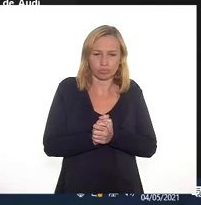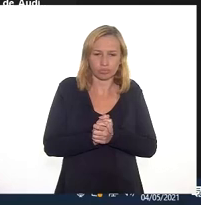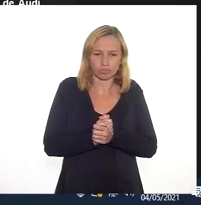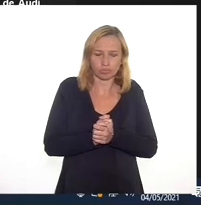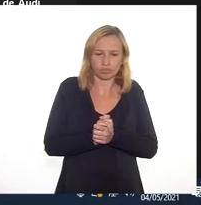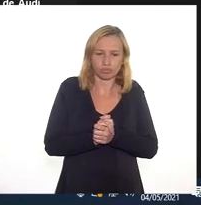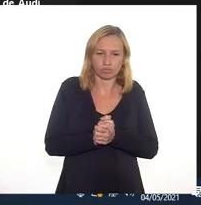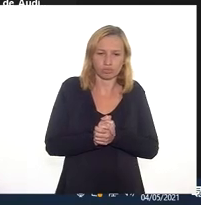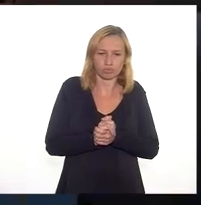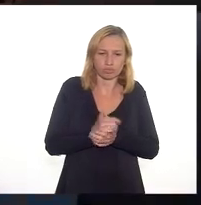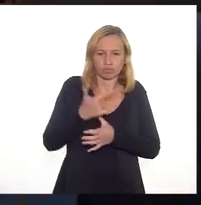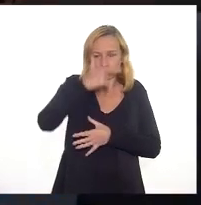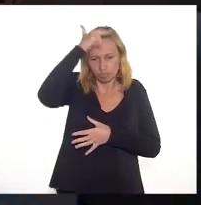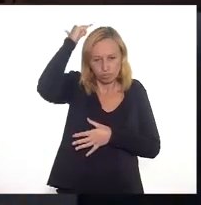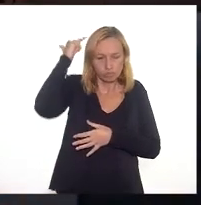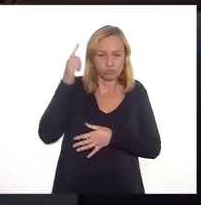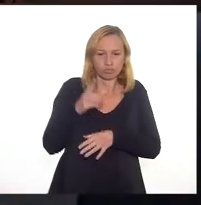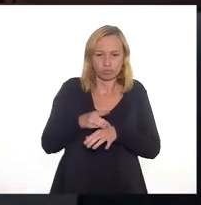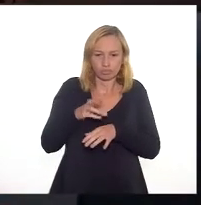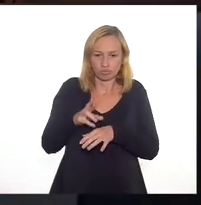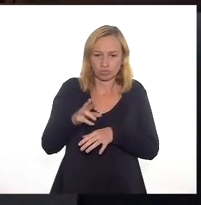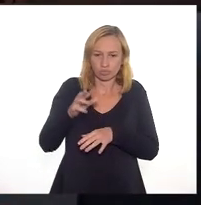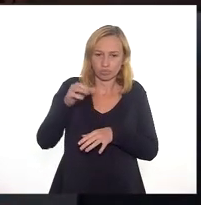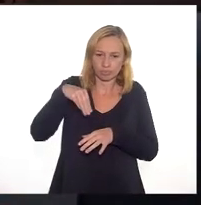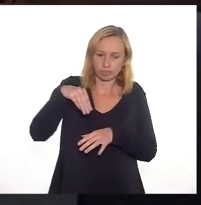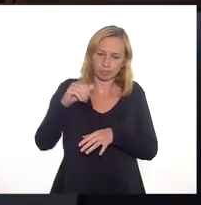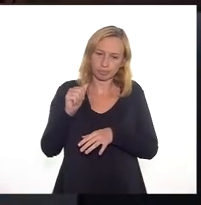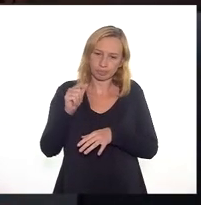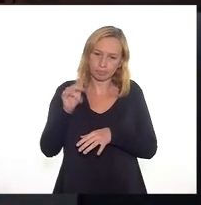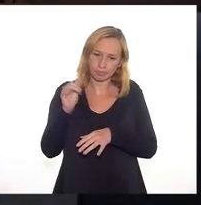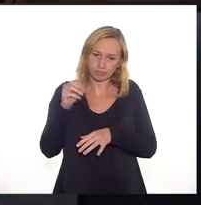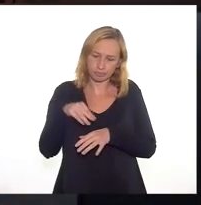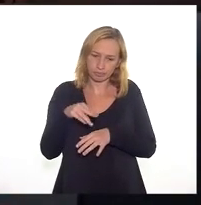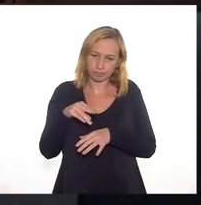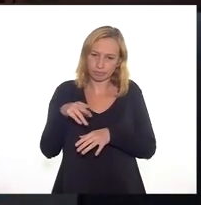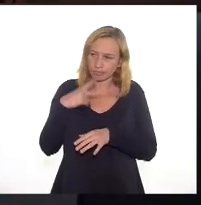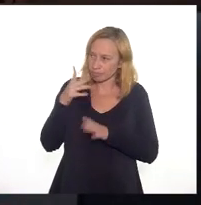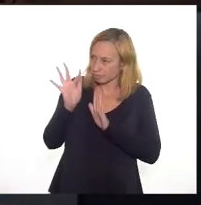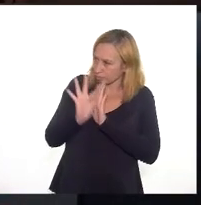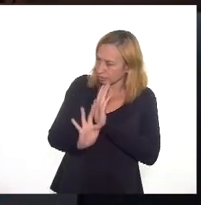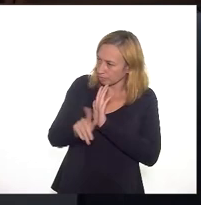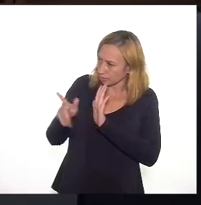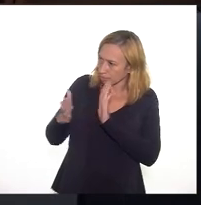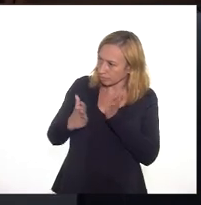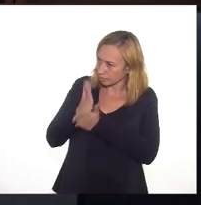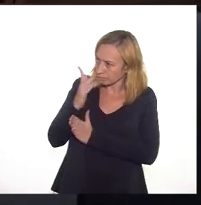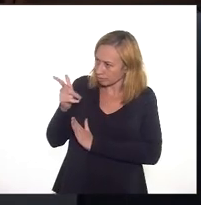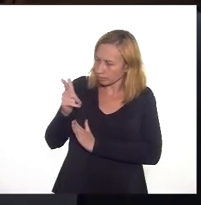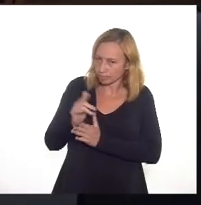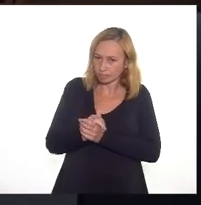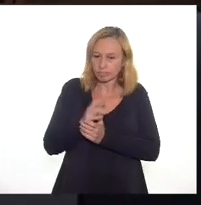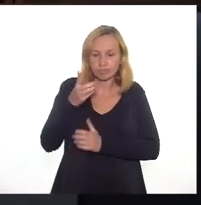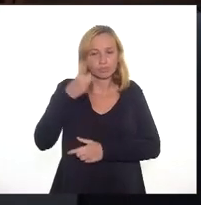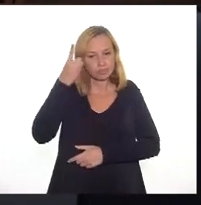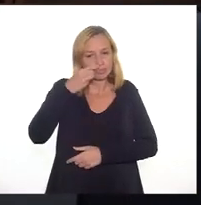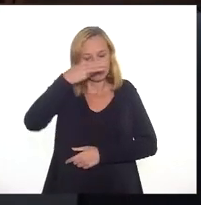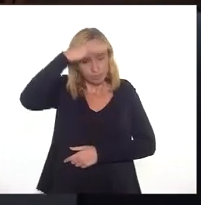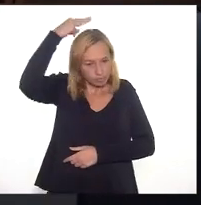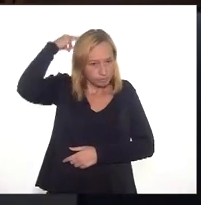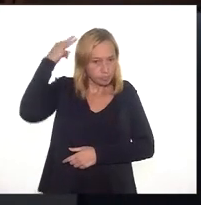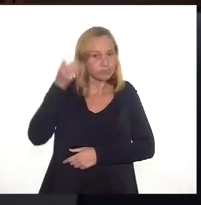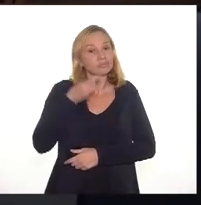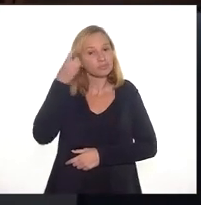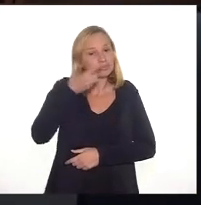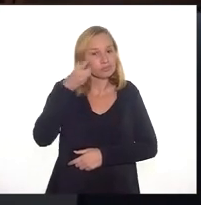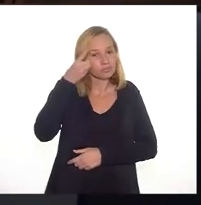Luiz, eu estou com o doutor Marfan aqui. Por favor, Luiz, fala sobre o texto que você aprovou aí, deputado Márcio e